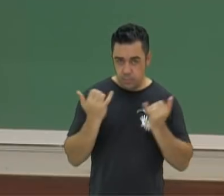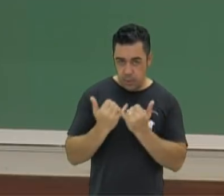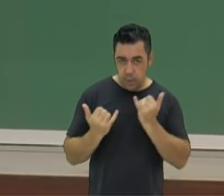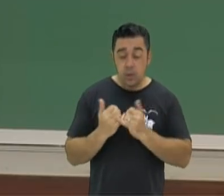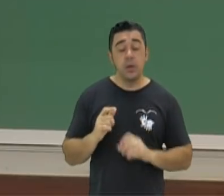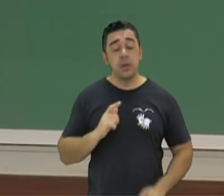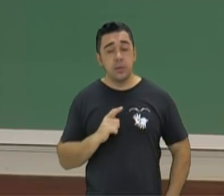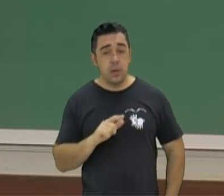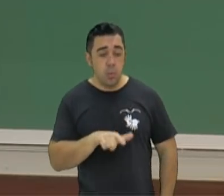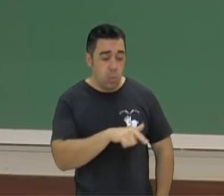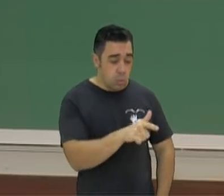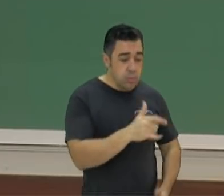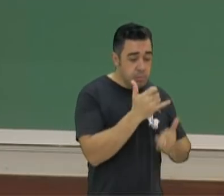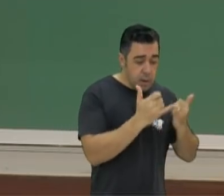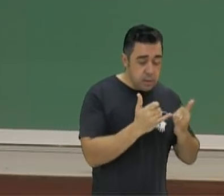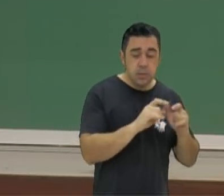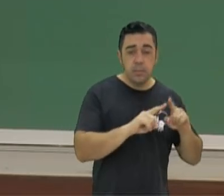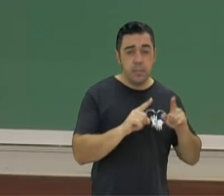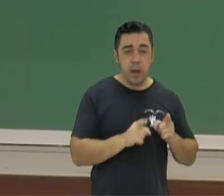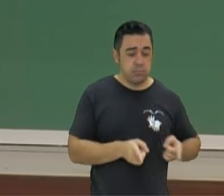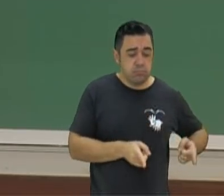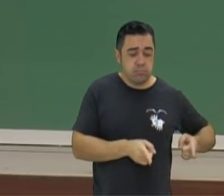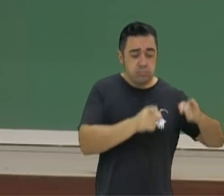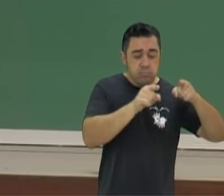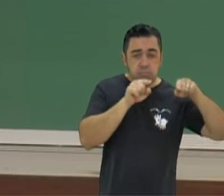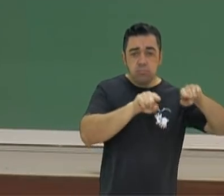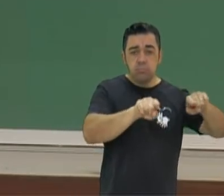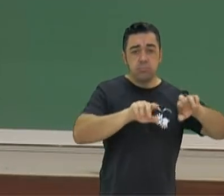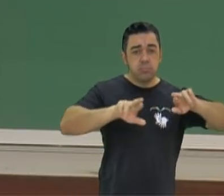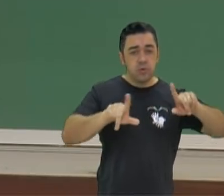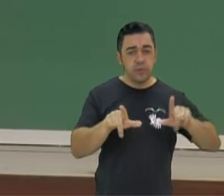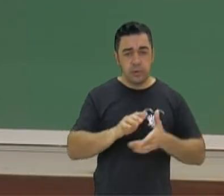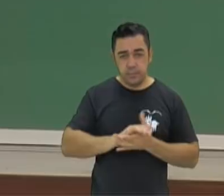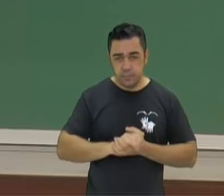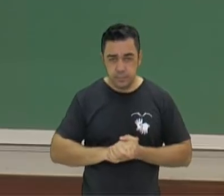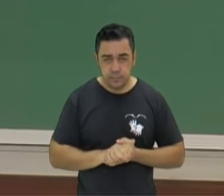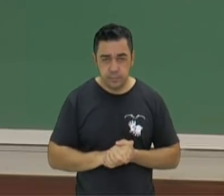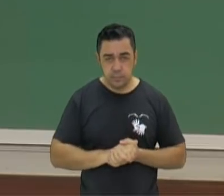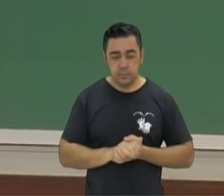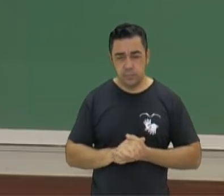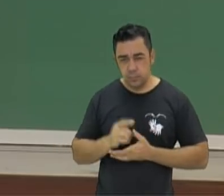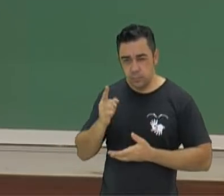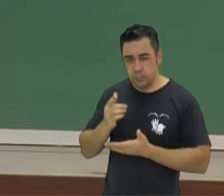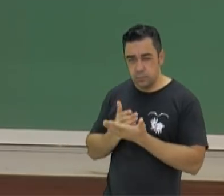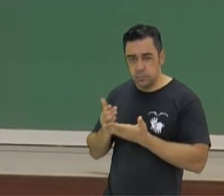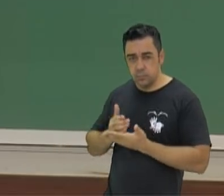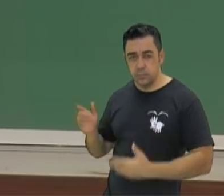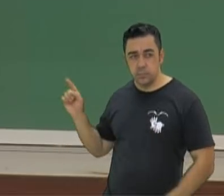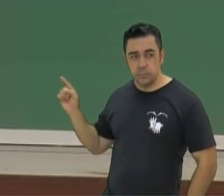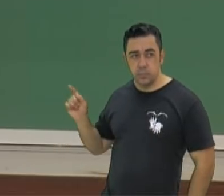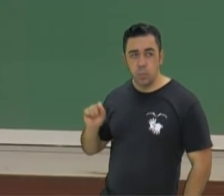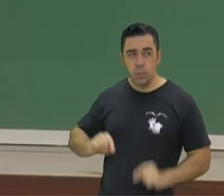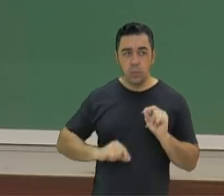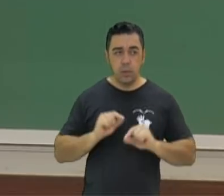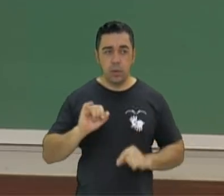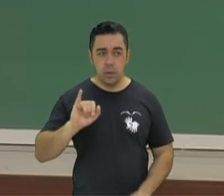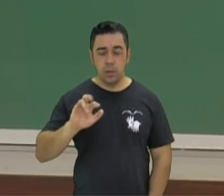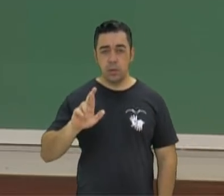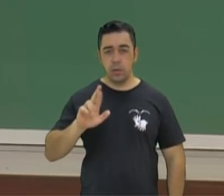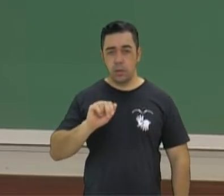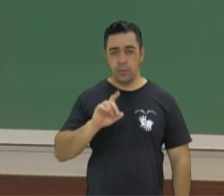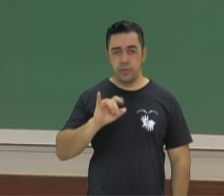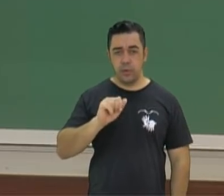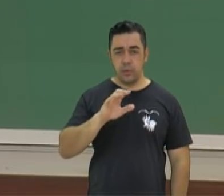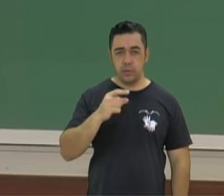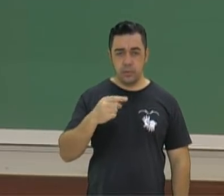não têm essa ancestralidade comum, mas que podem ter algumas semelhanças. Então, vamos começar aqui com irradiação adaptativa.